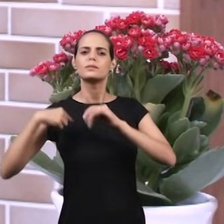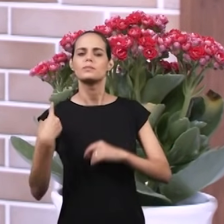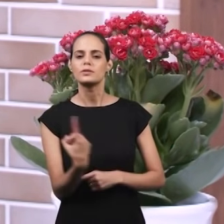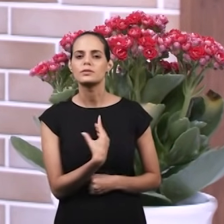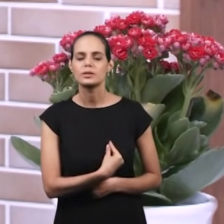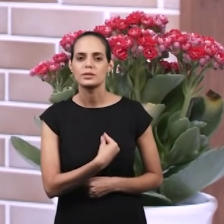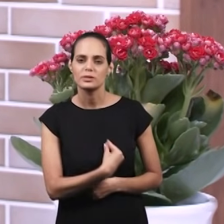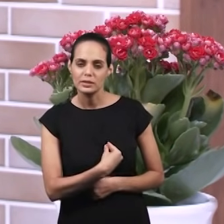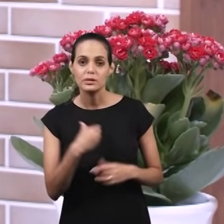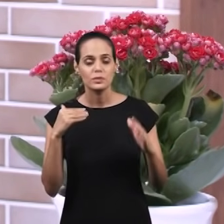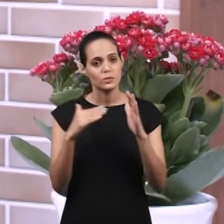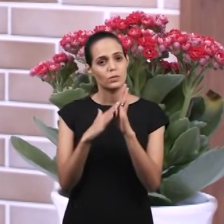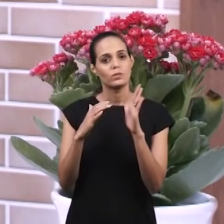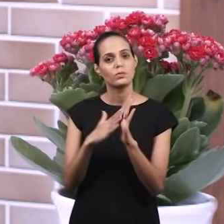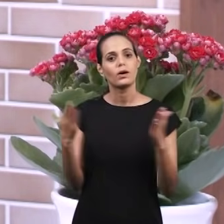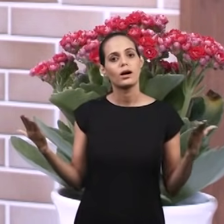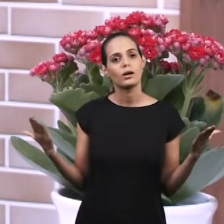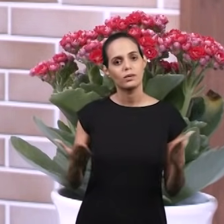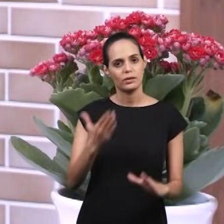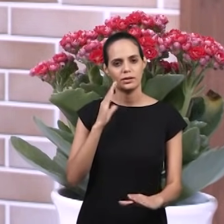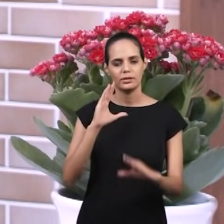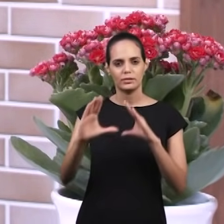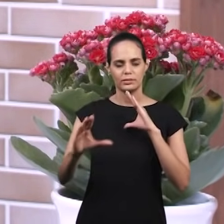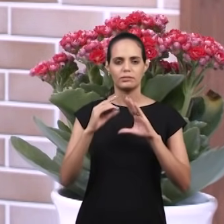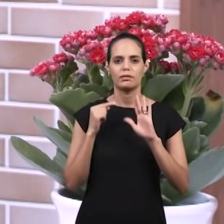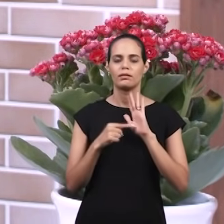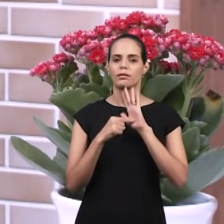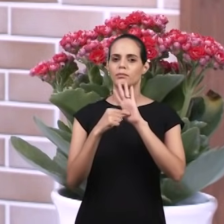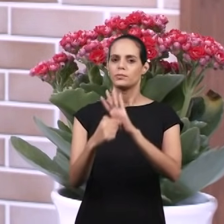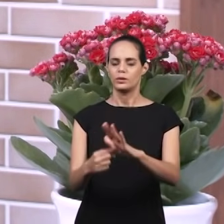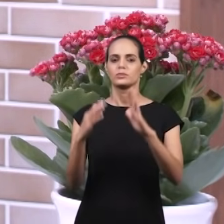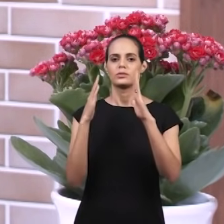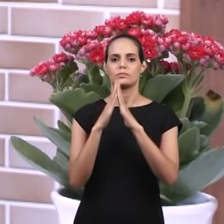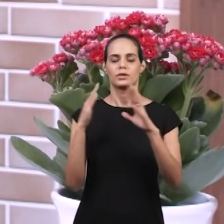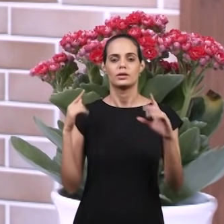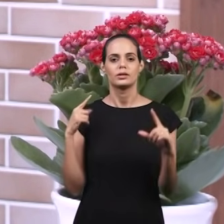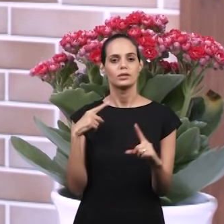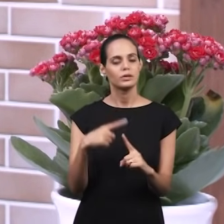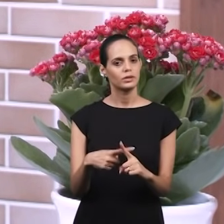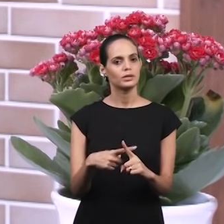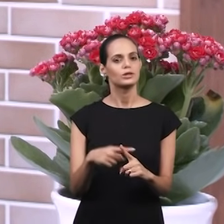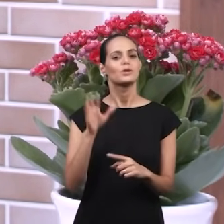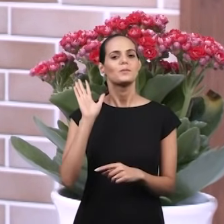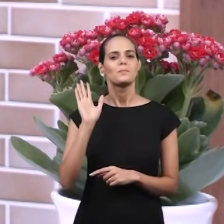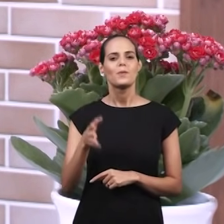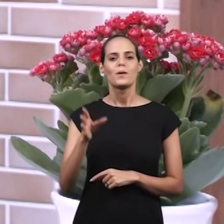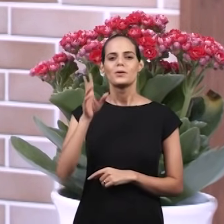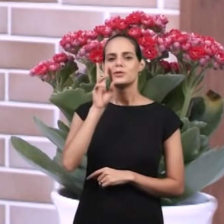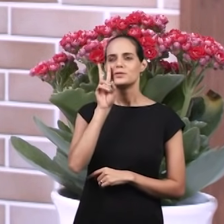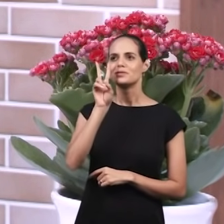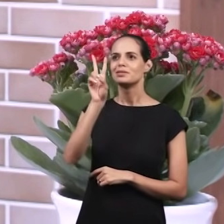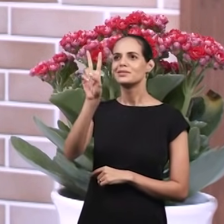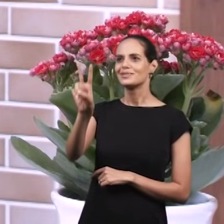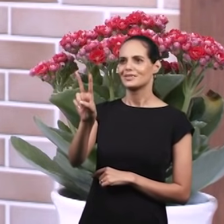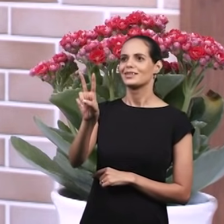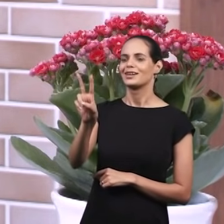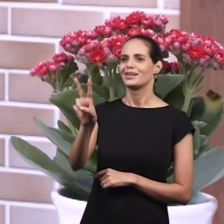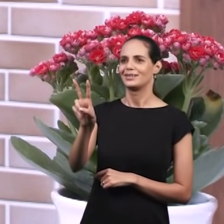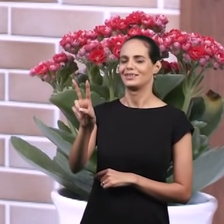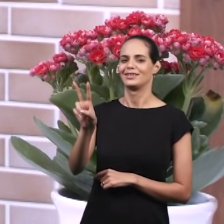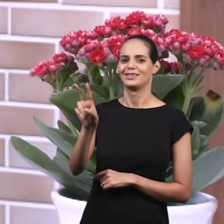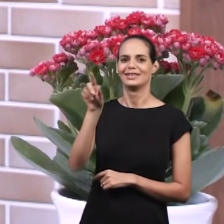nós? Esse louvor que nós vamos cantar, ele fala sobre isso, sobre uma igreja que já pode visualizar,